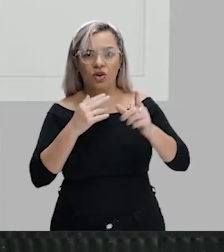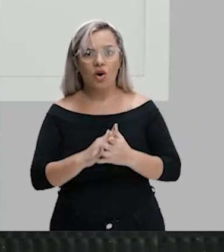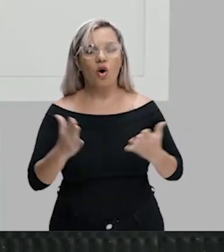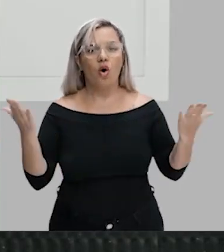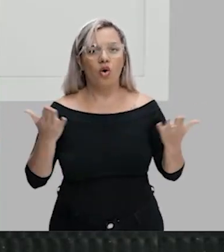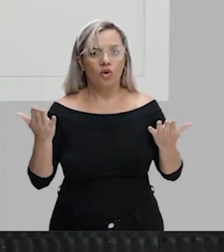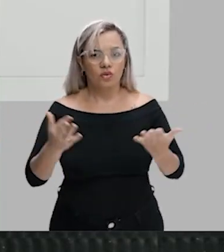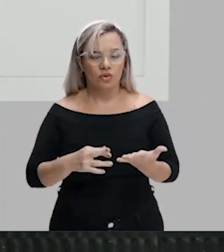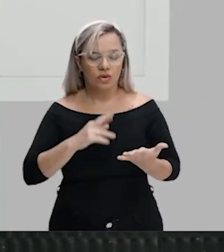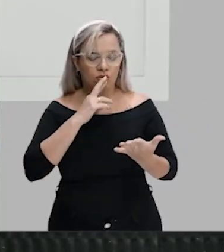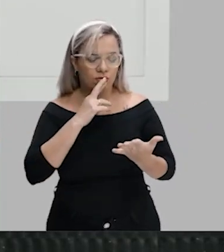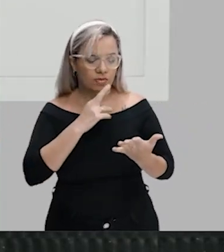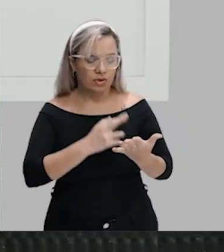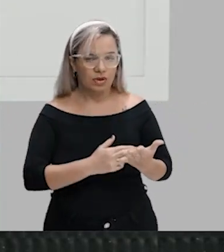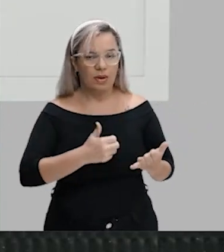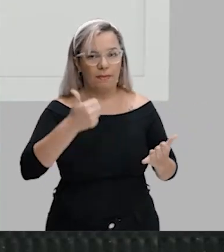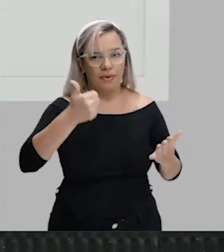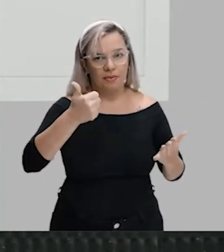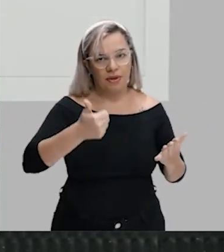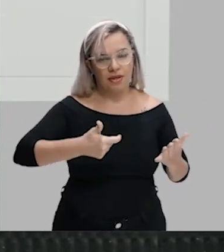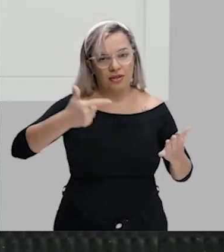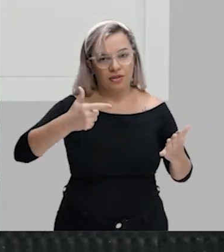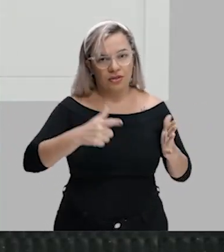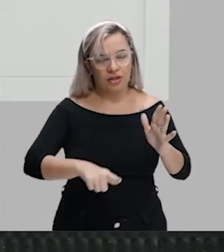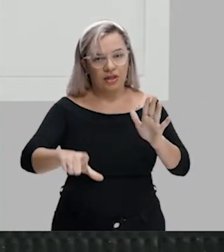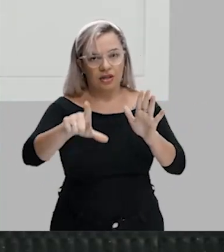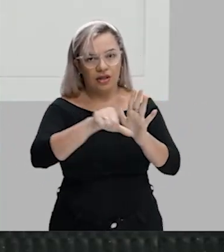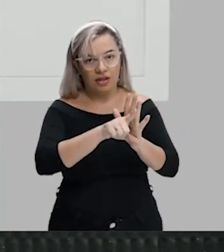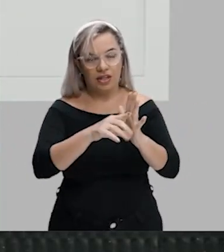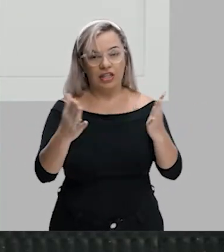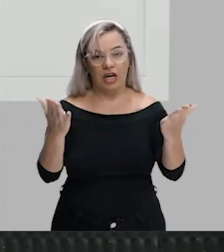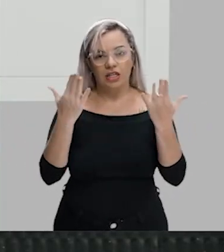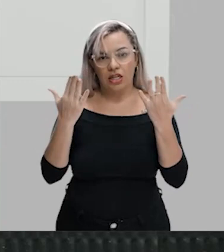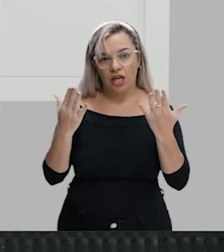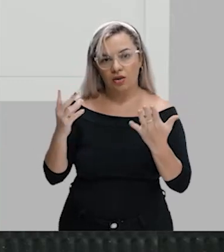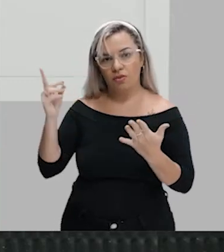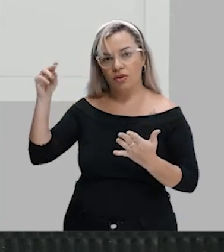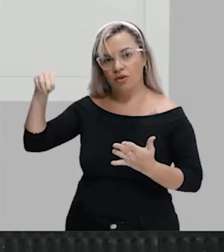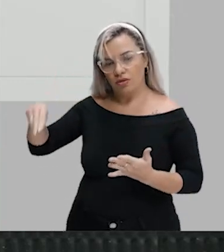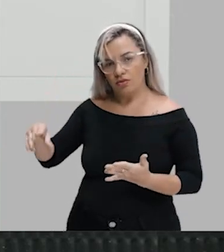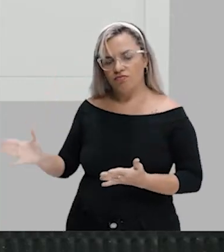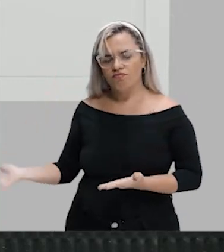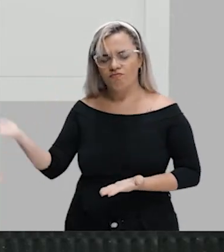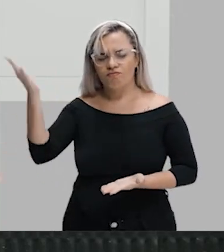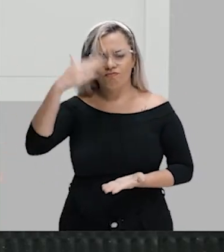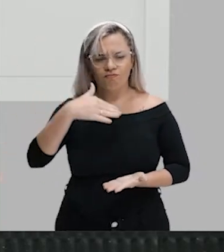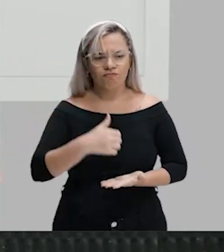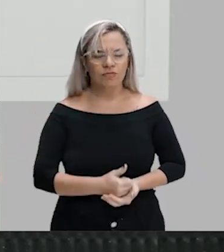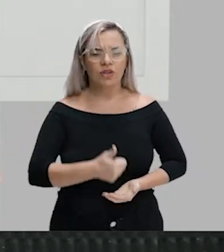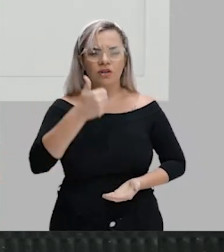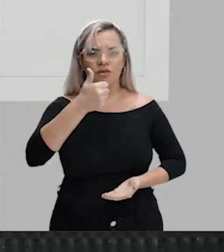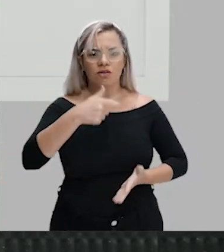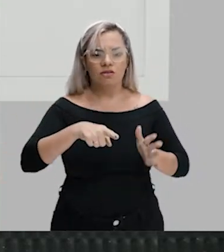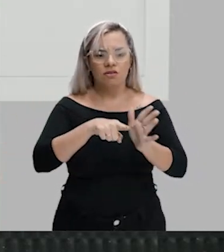sobre a primeira e segunda lei da termodinâmica, ok? Então vamos lá para a primeira